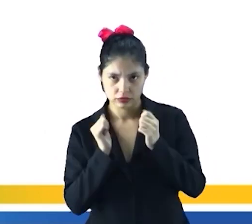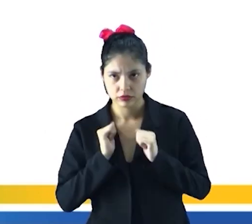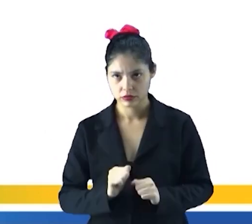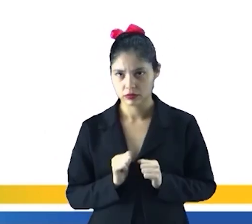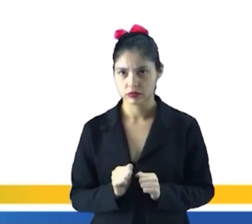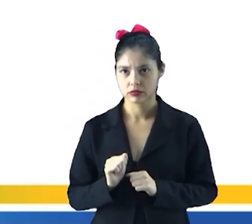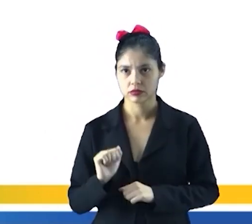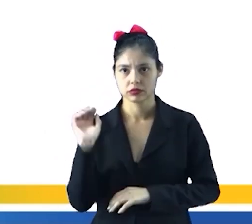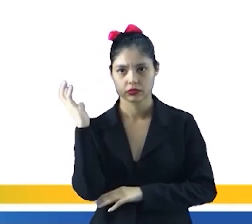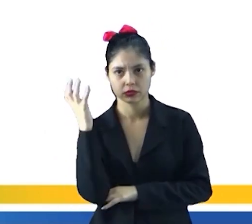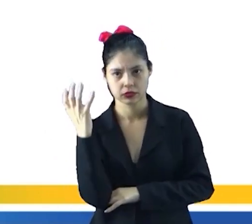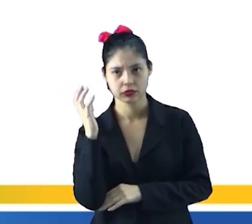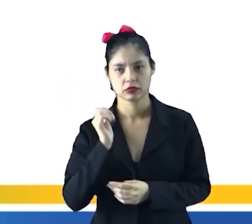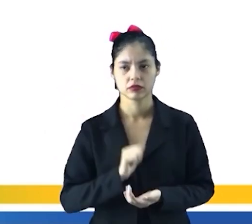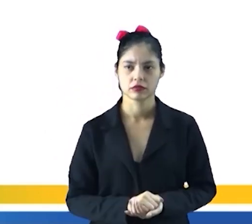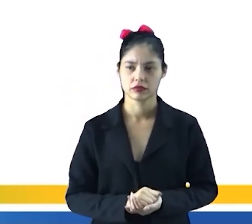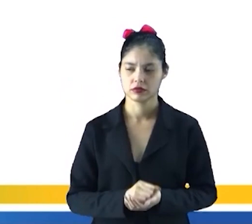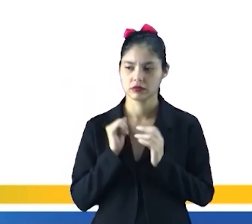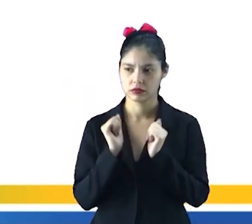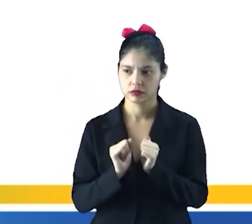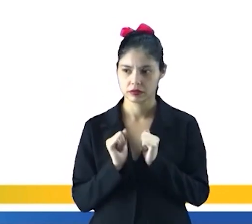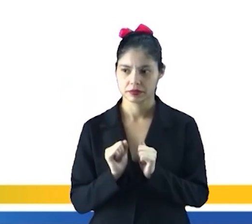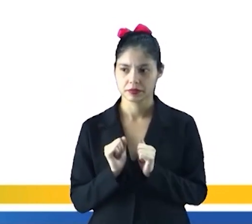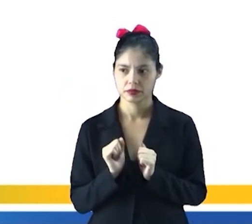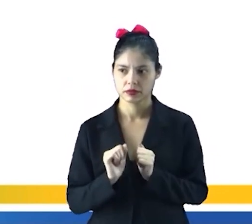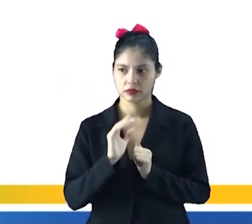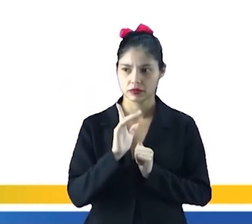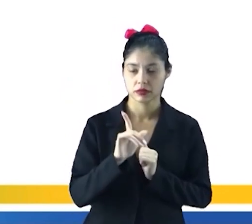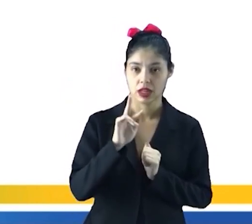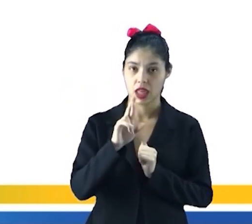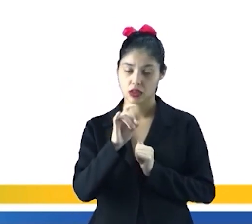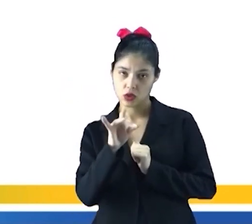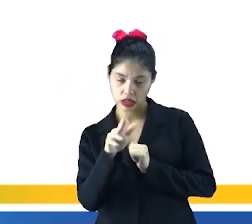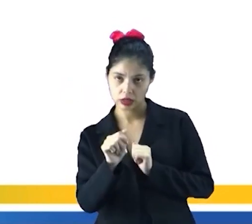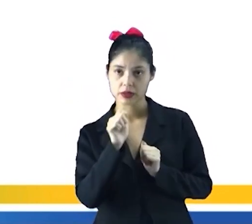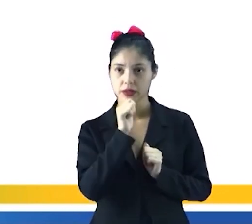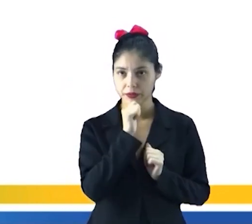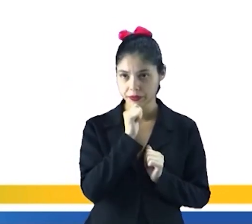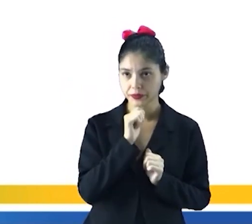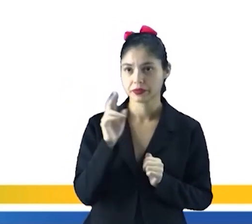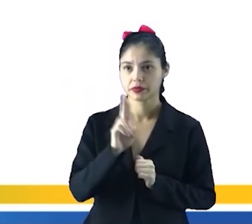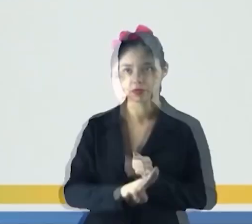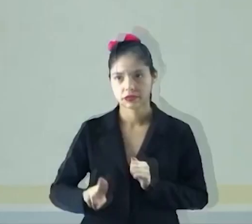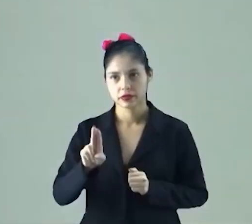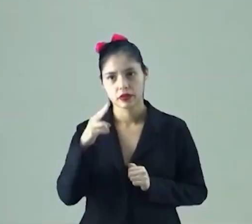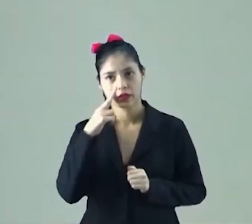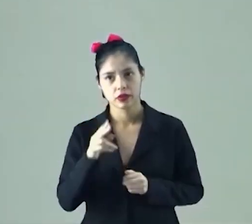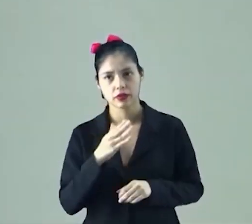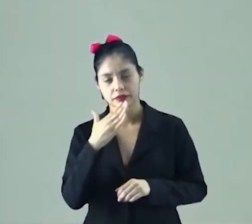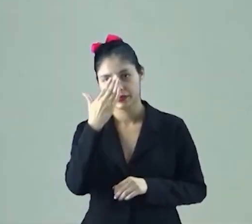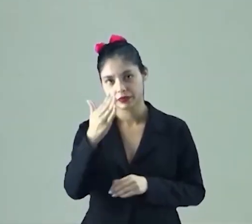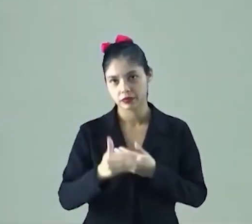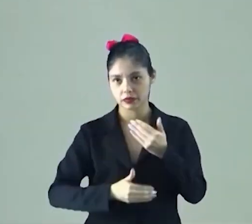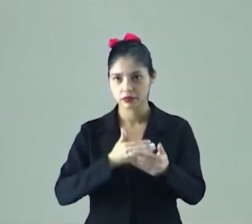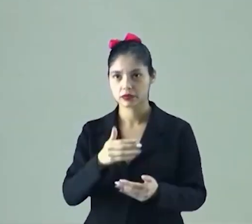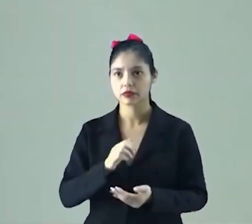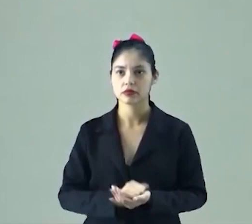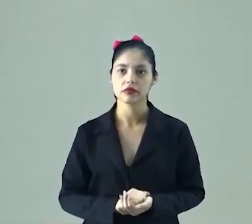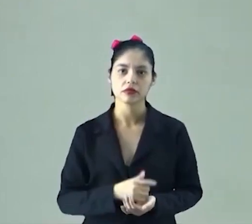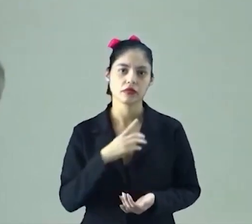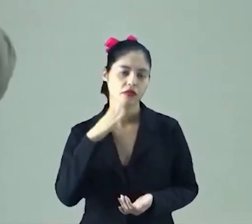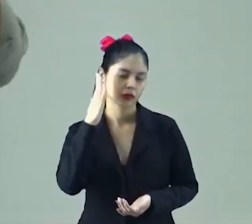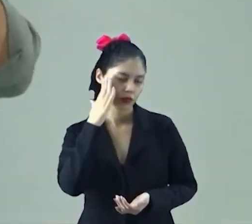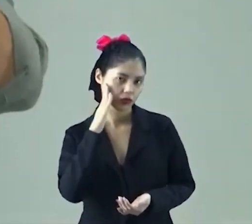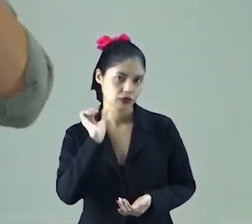gente pode ter uma árvore genealógica, a gente pode ter um cladograma também, que é usado, a gente pode ver mais isso lá na evolução, para a